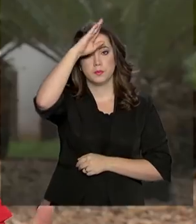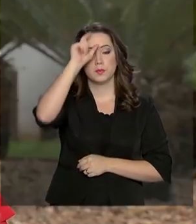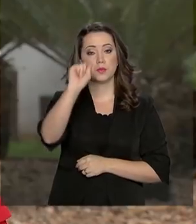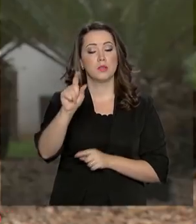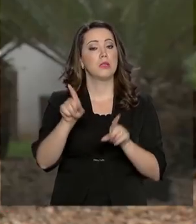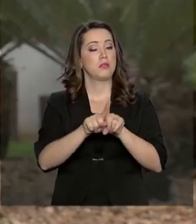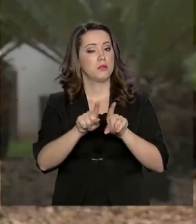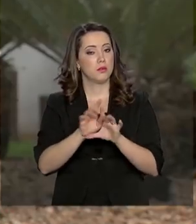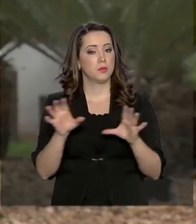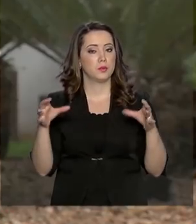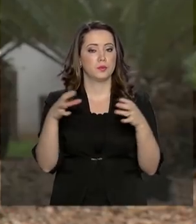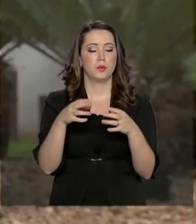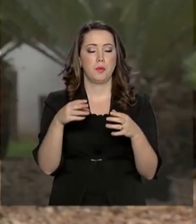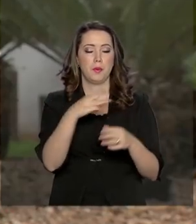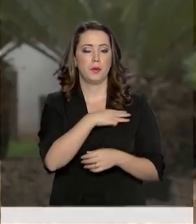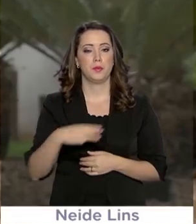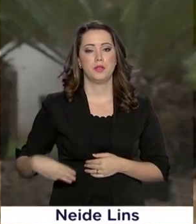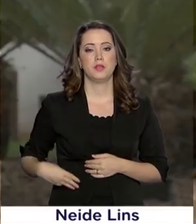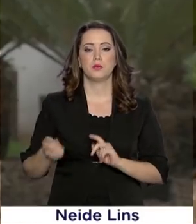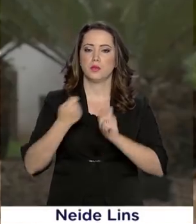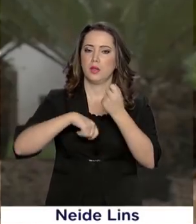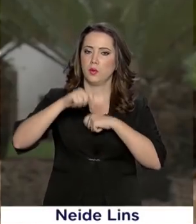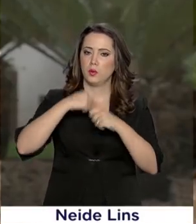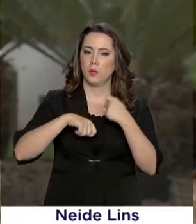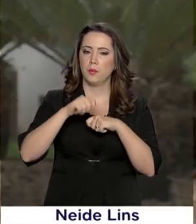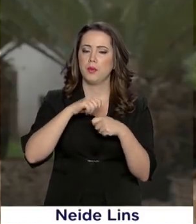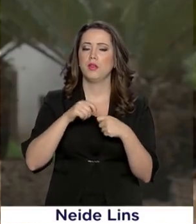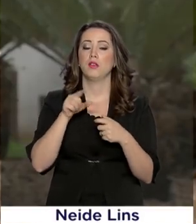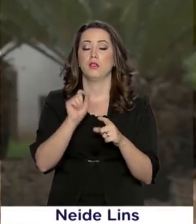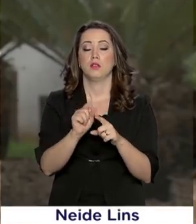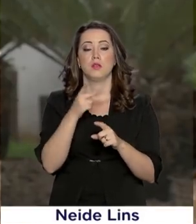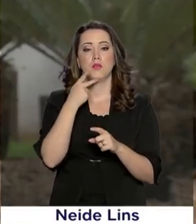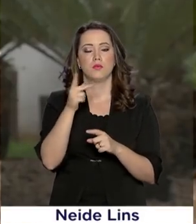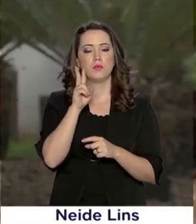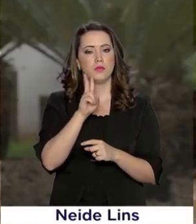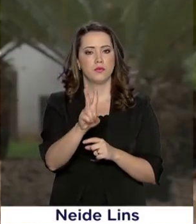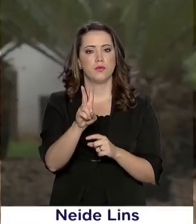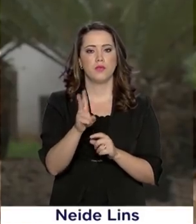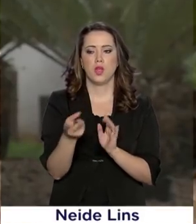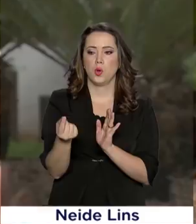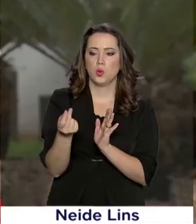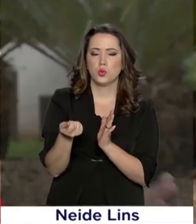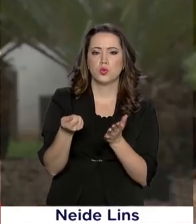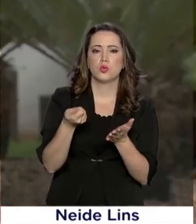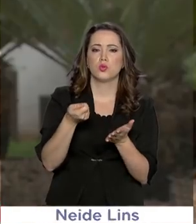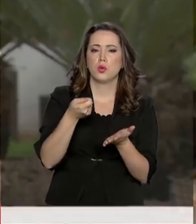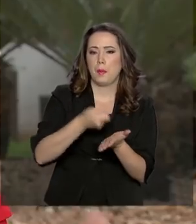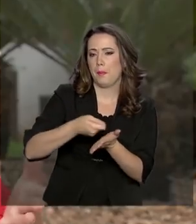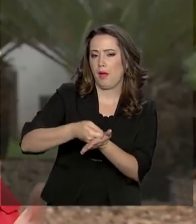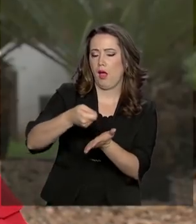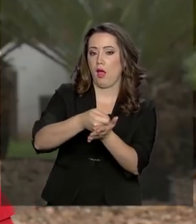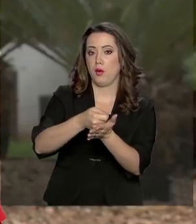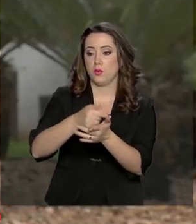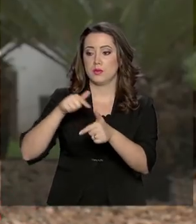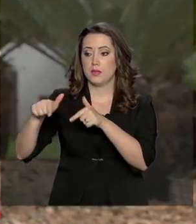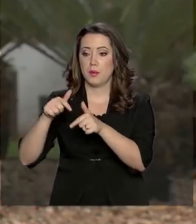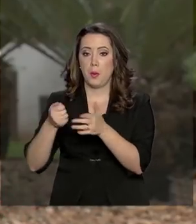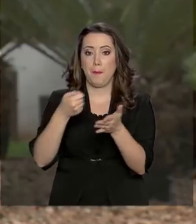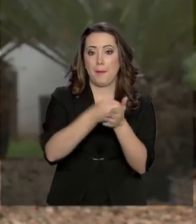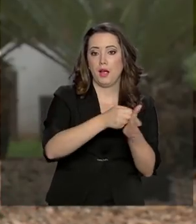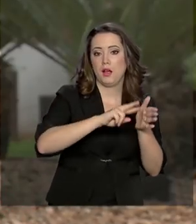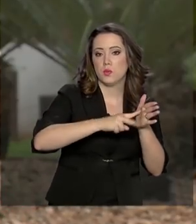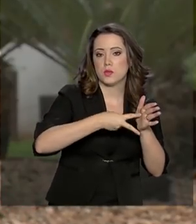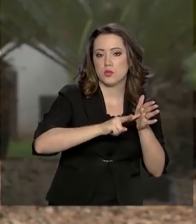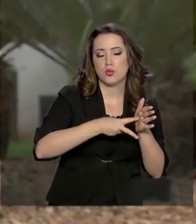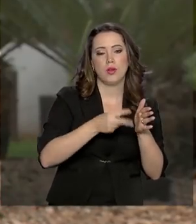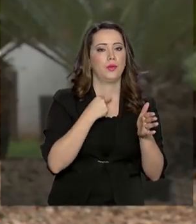Bolsonaro e também pelo ministro da Economia, Paulo Guedes, prevê que as contribuições financeiras dos trabalhadores aos sindicatos não